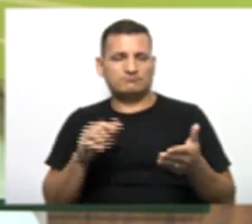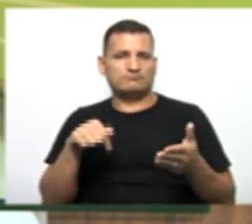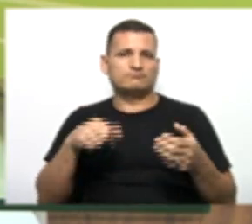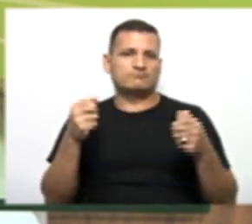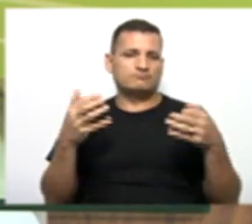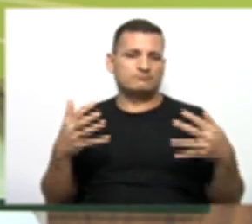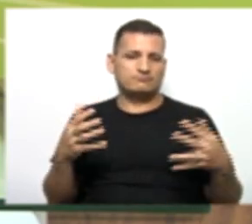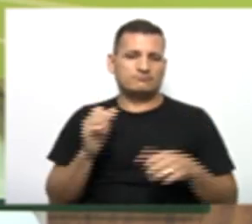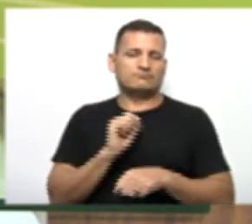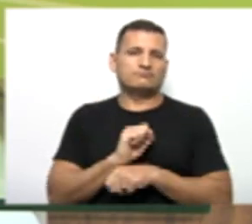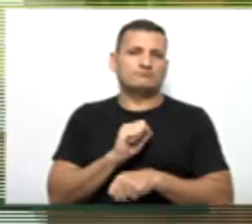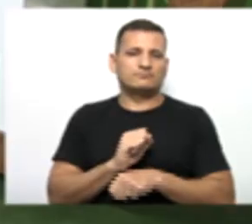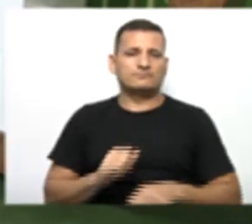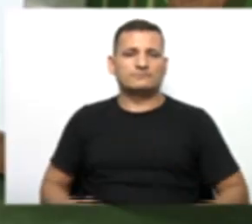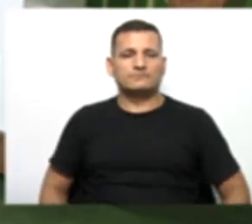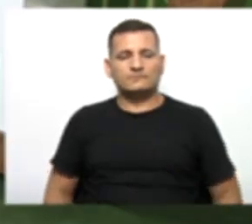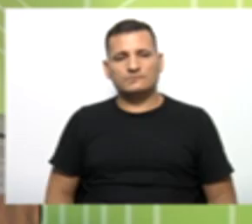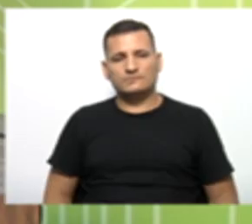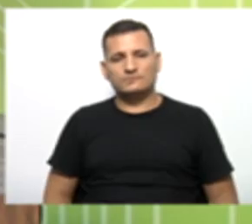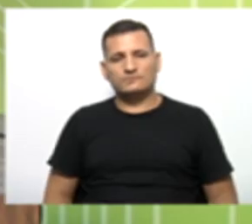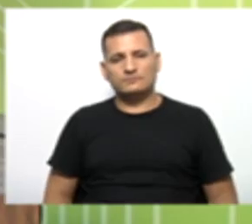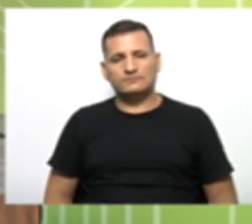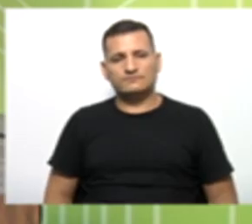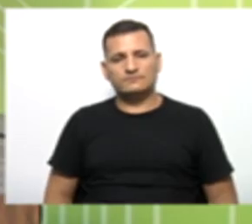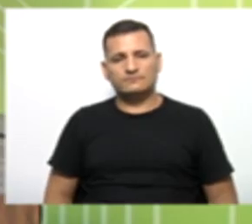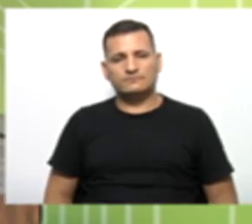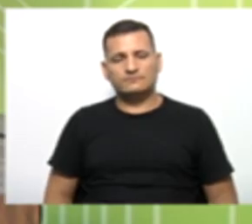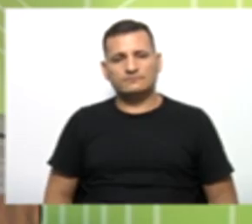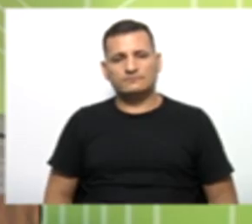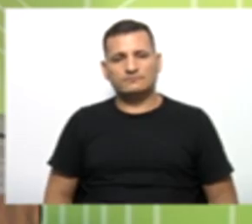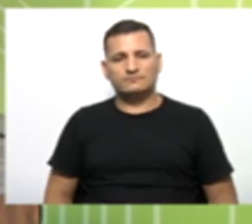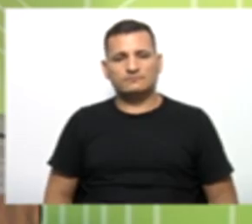estamos aguardando. Correto.